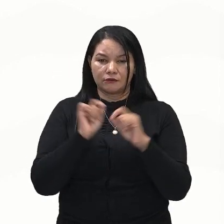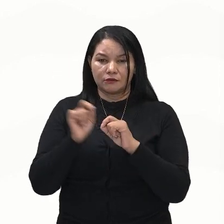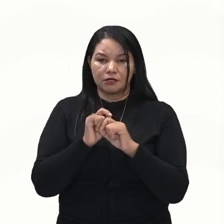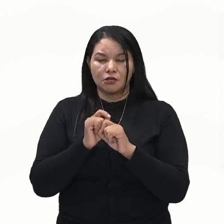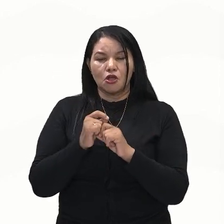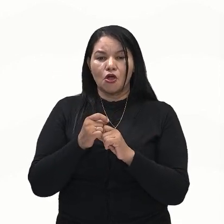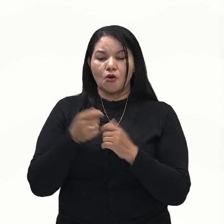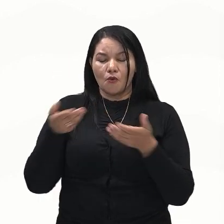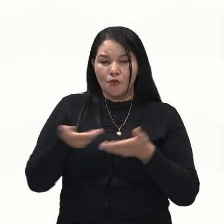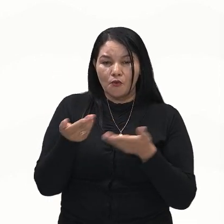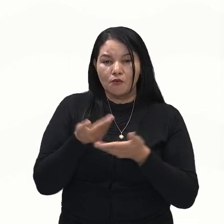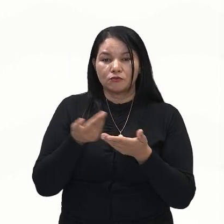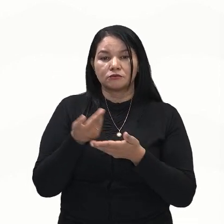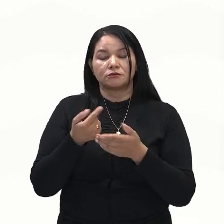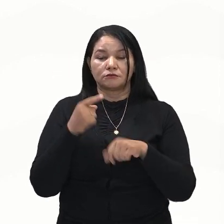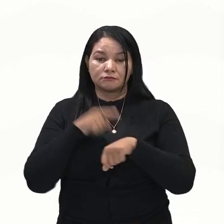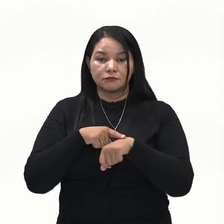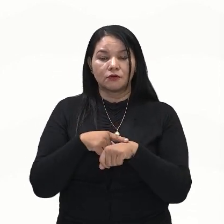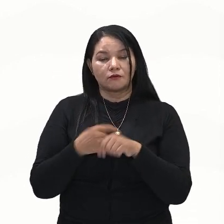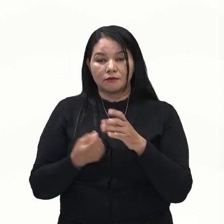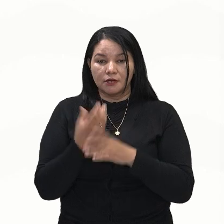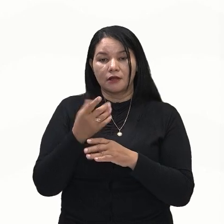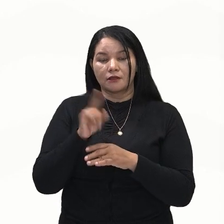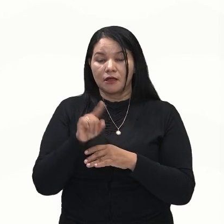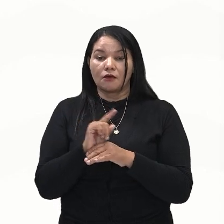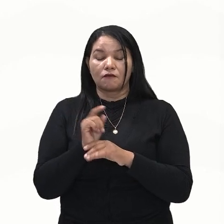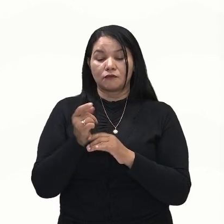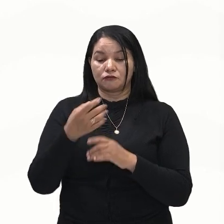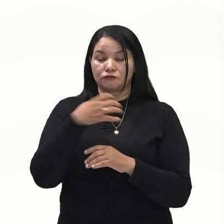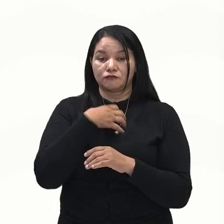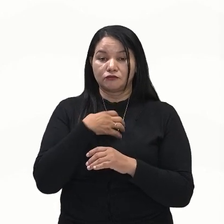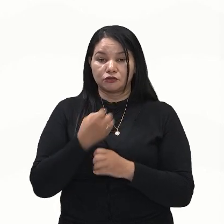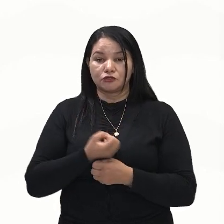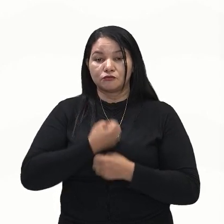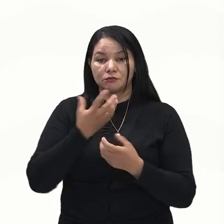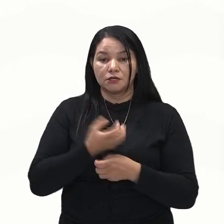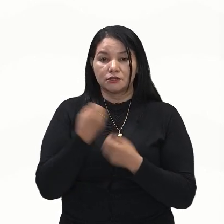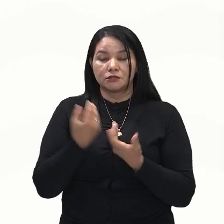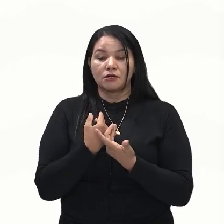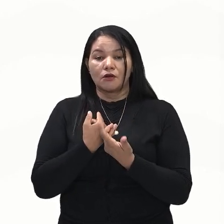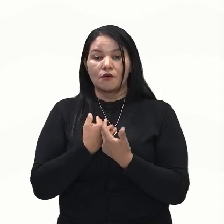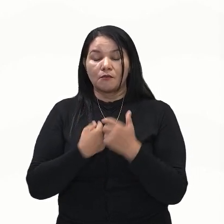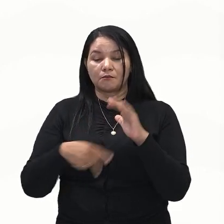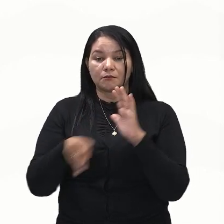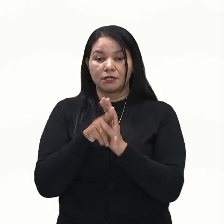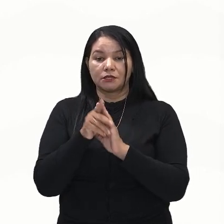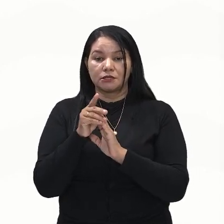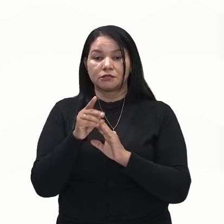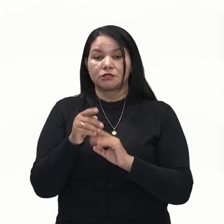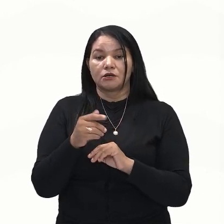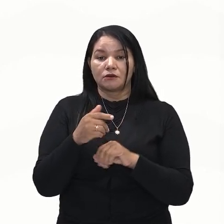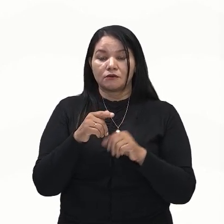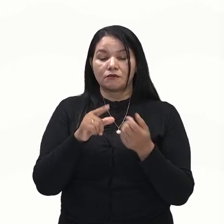hoje, passa a ser uma forma de expressão que é embasada no artigo 216